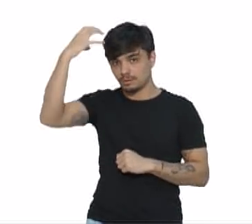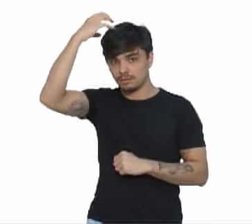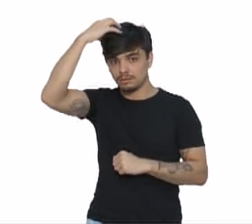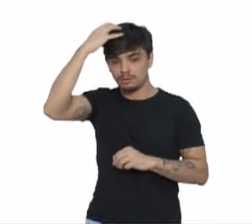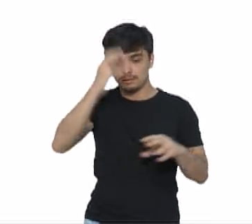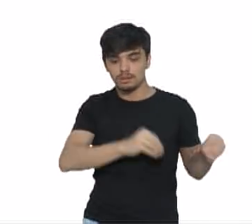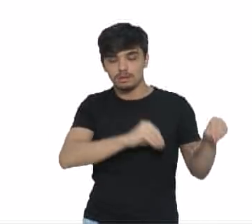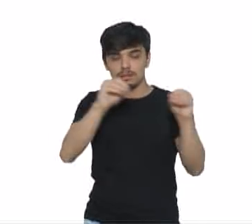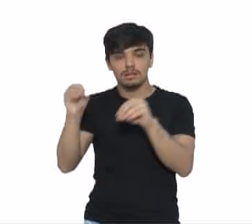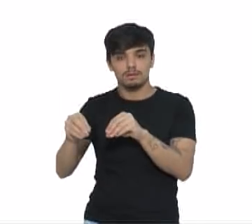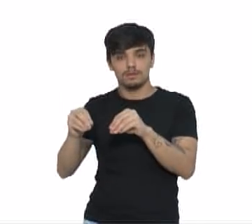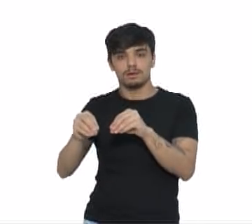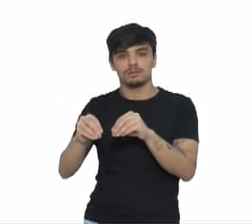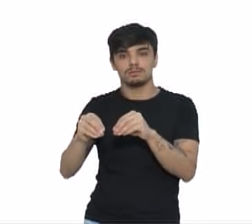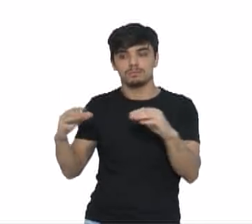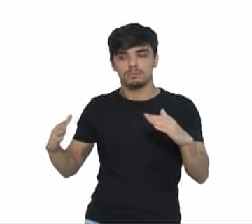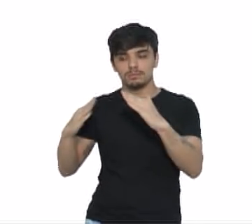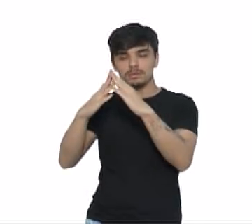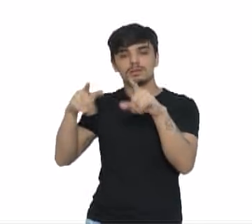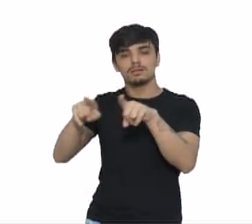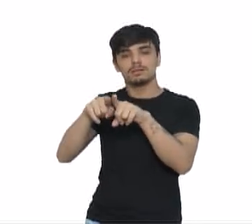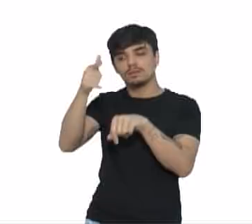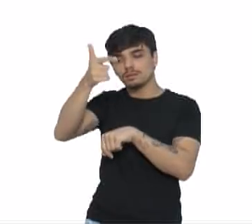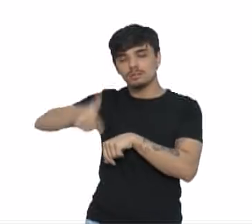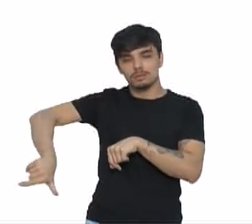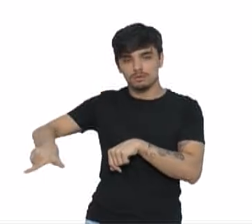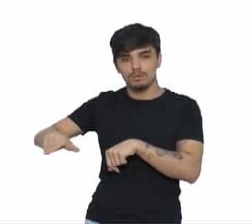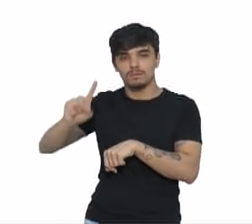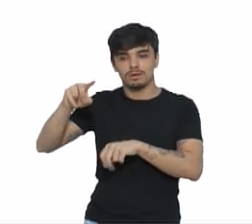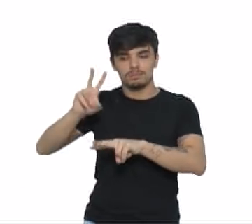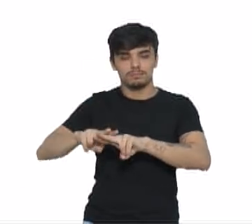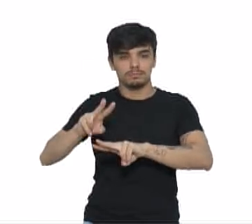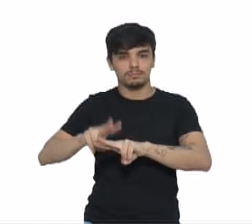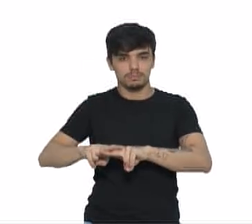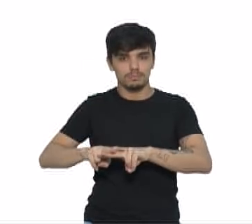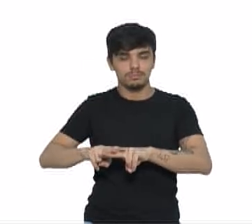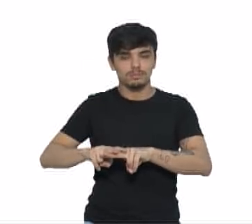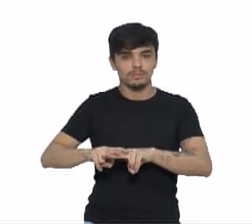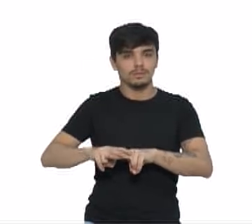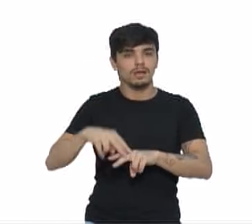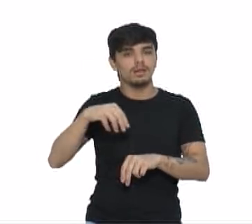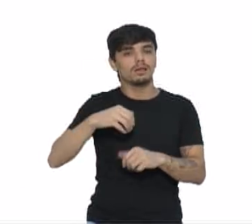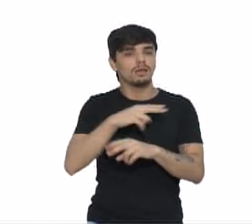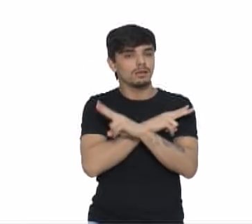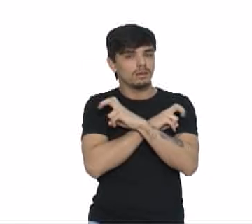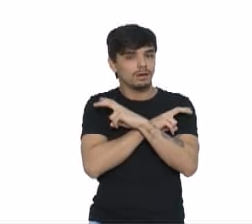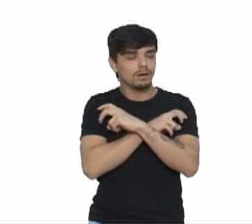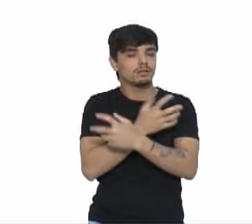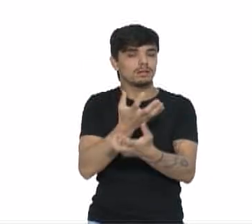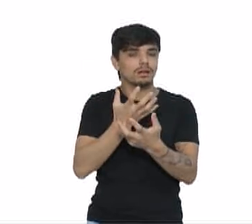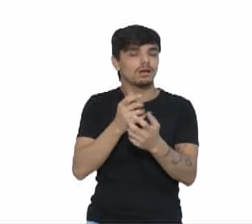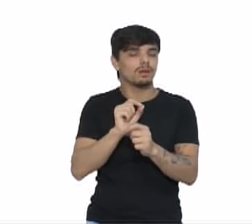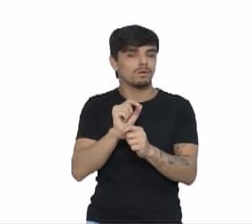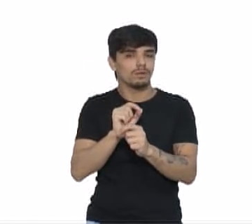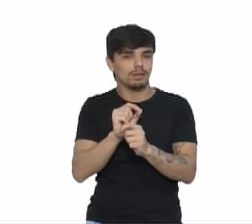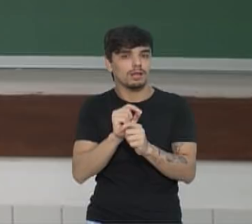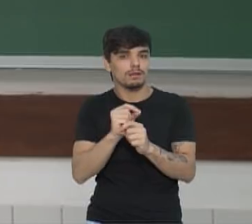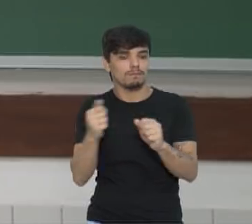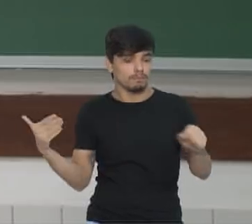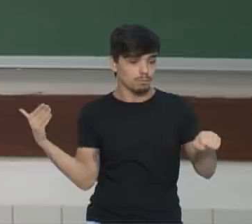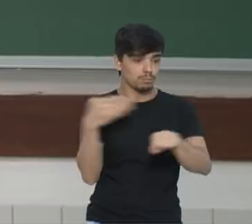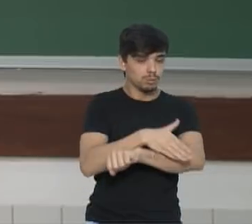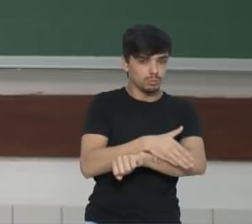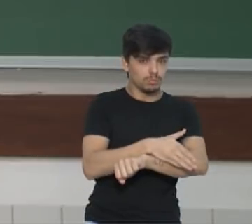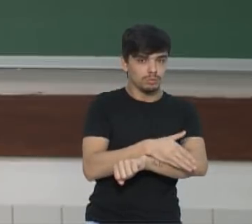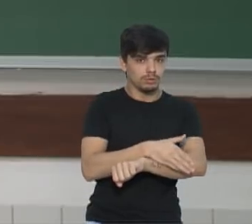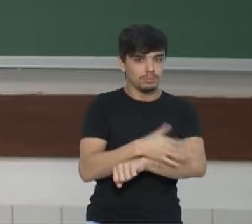feito prisioneiro de novo. A Áustria e a Prússia se desesperam em fazer uma nova invasão para conseguir tentar resgatar esse rei, mas